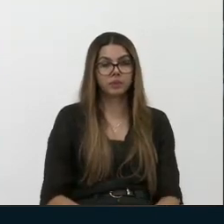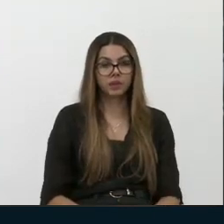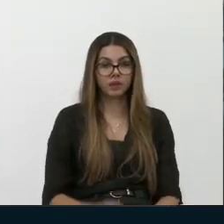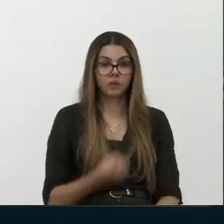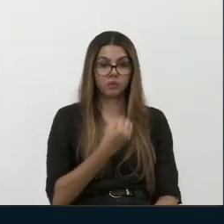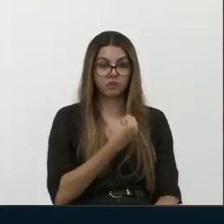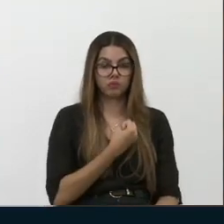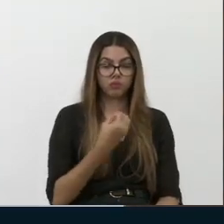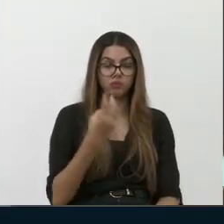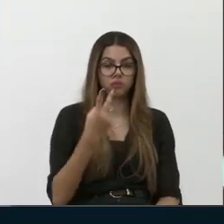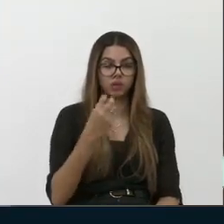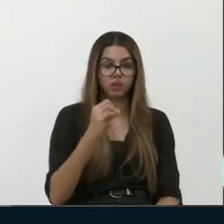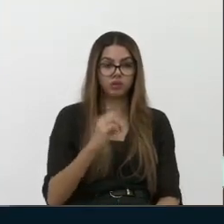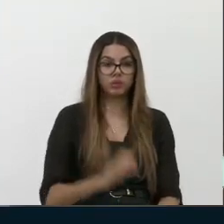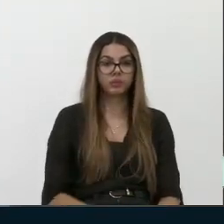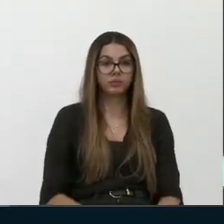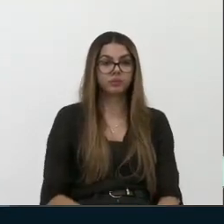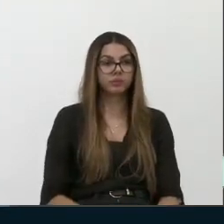20.